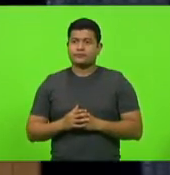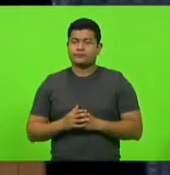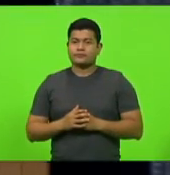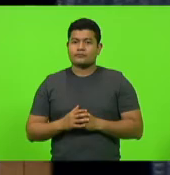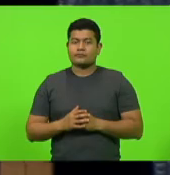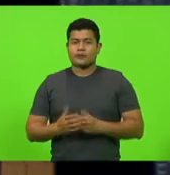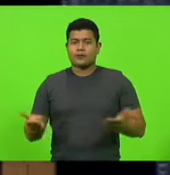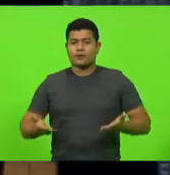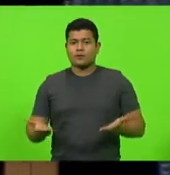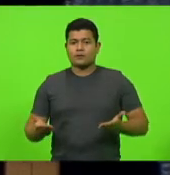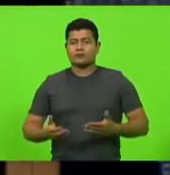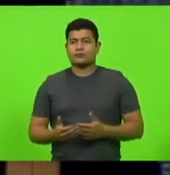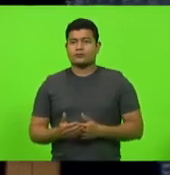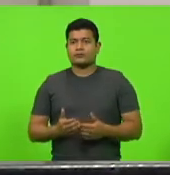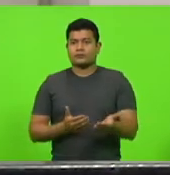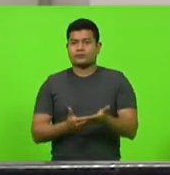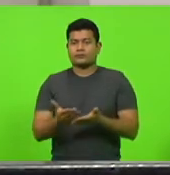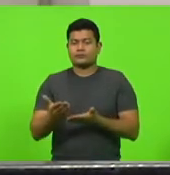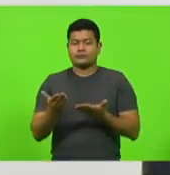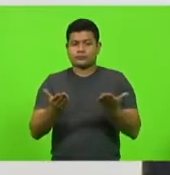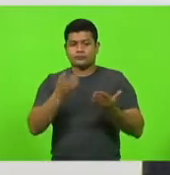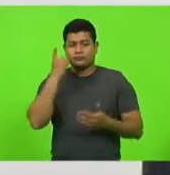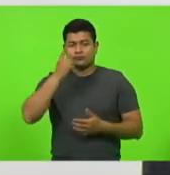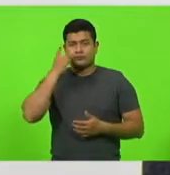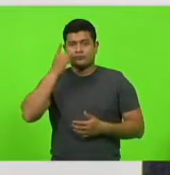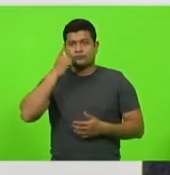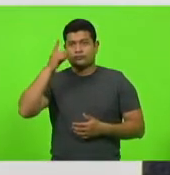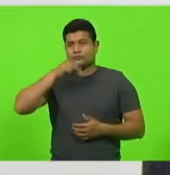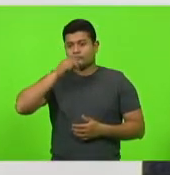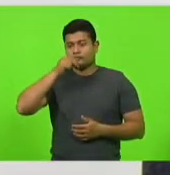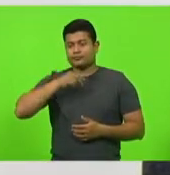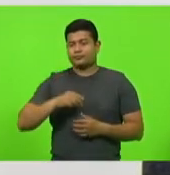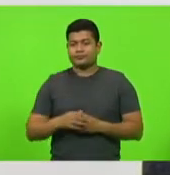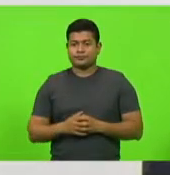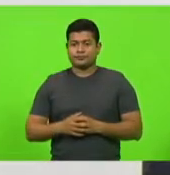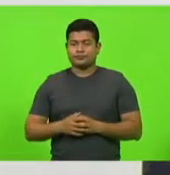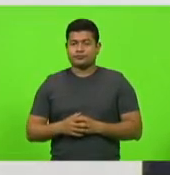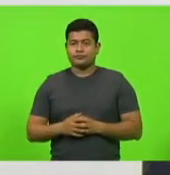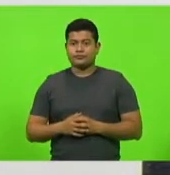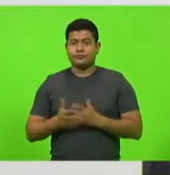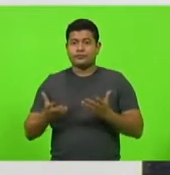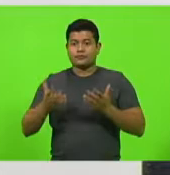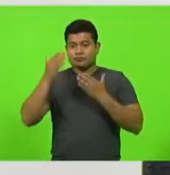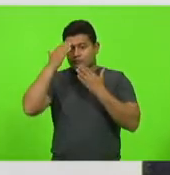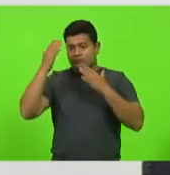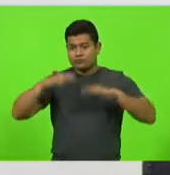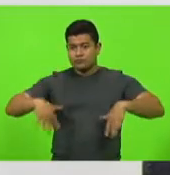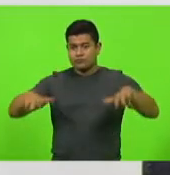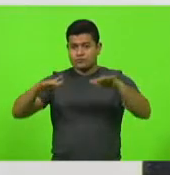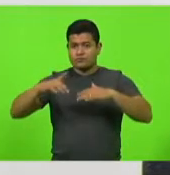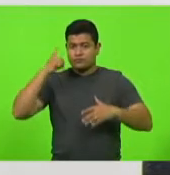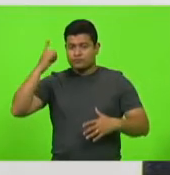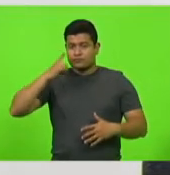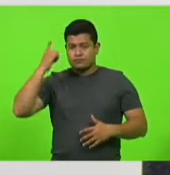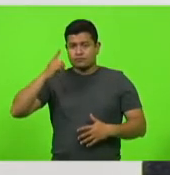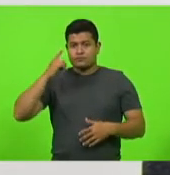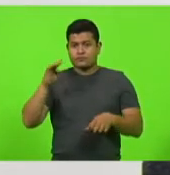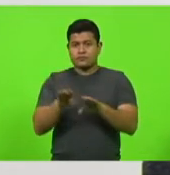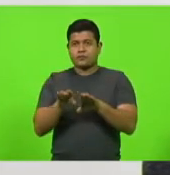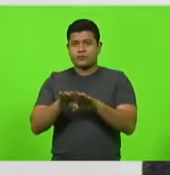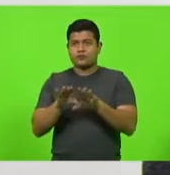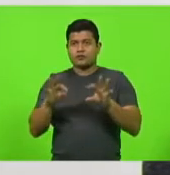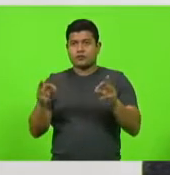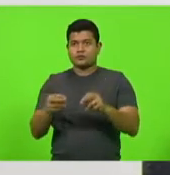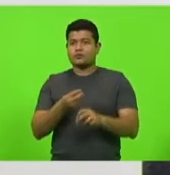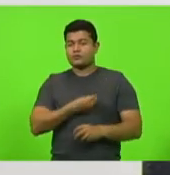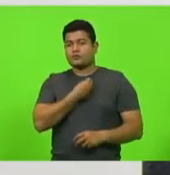Agora sim, deputado Kennedy. Quero agradecer, senhor presidente, deputados que estão aqui, aos nossos correligionários e também aos